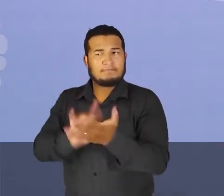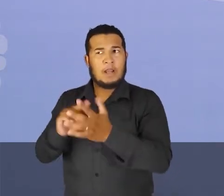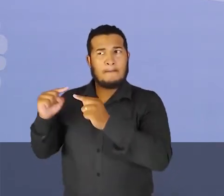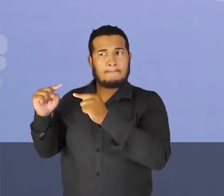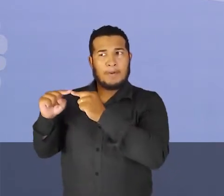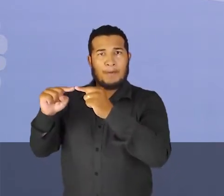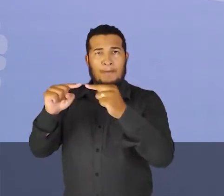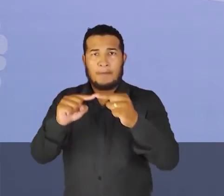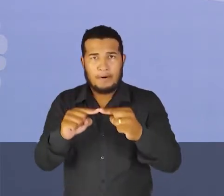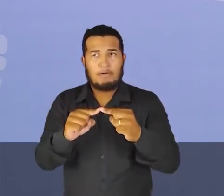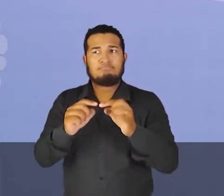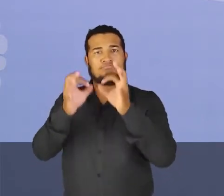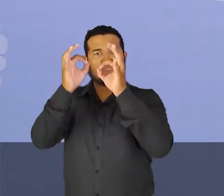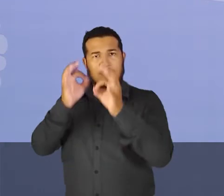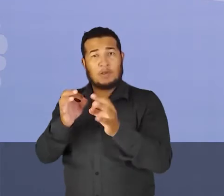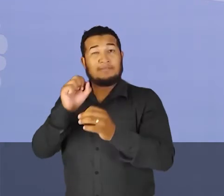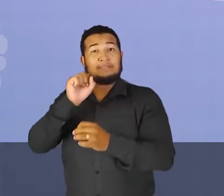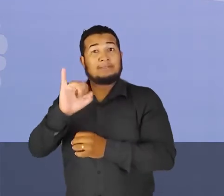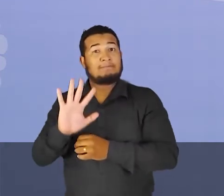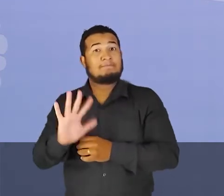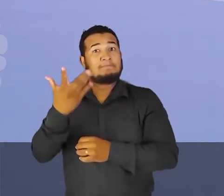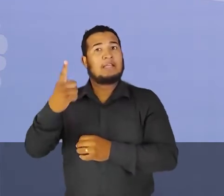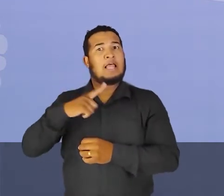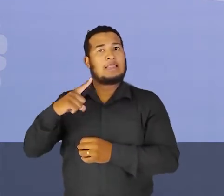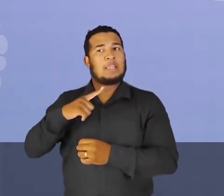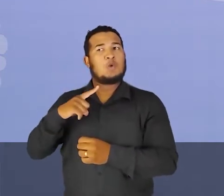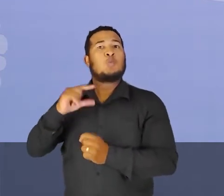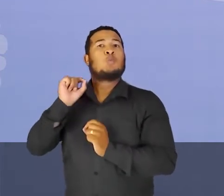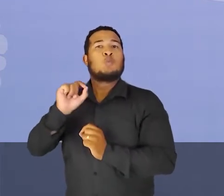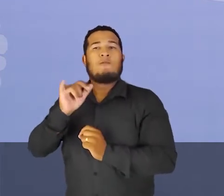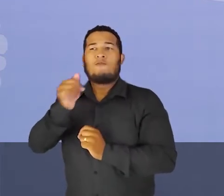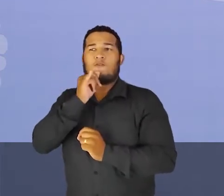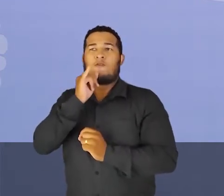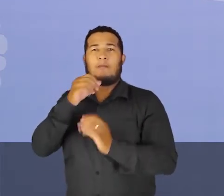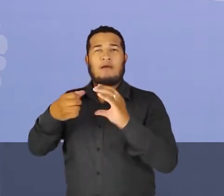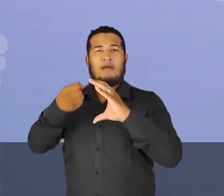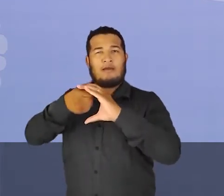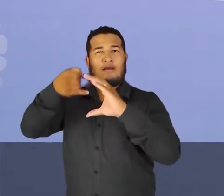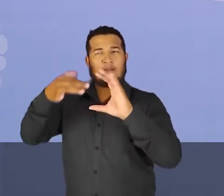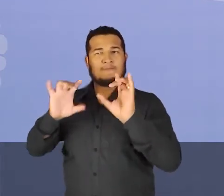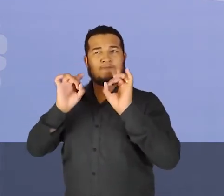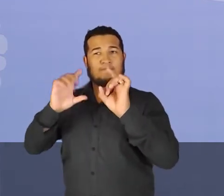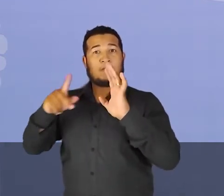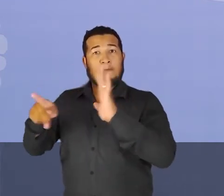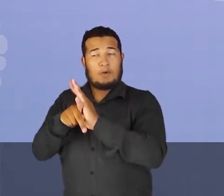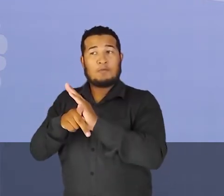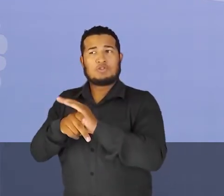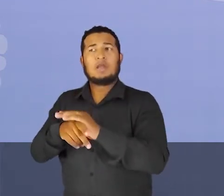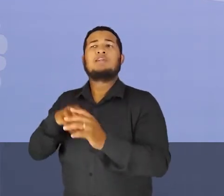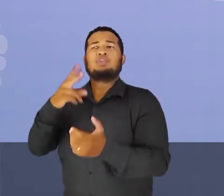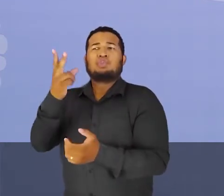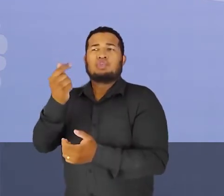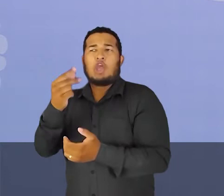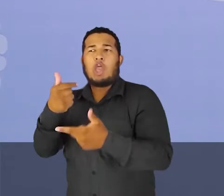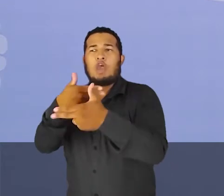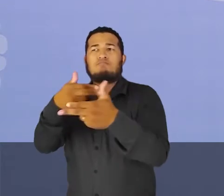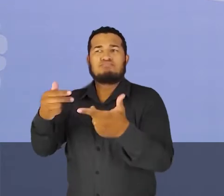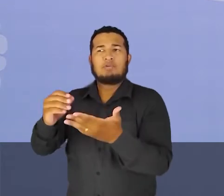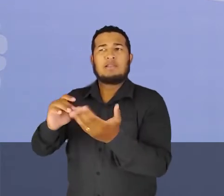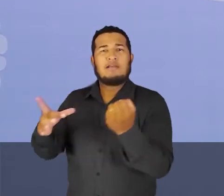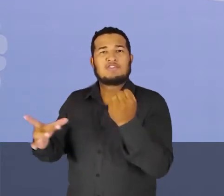fato coerente, estável, quando atingirmos então essa característica, né, de estabilidade